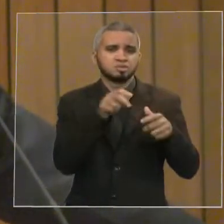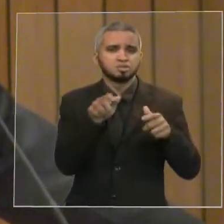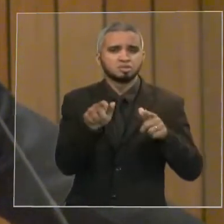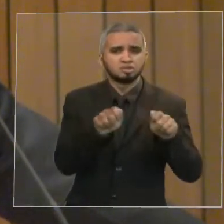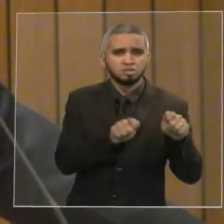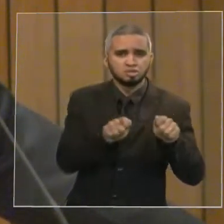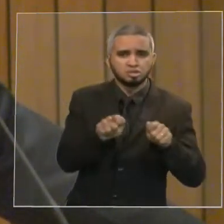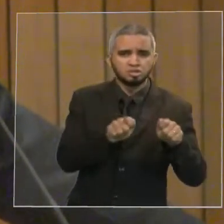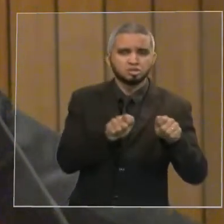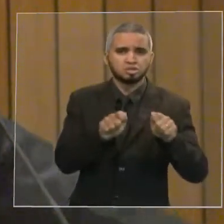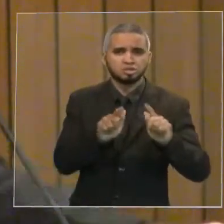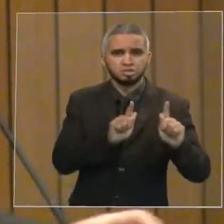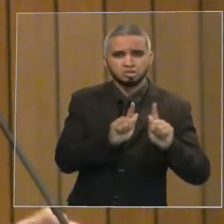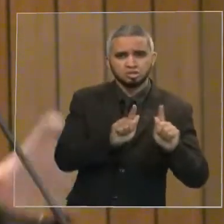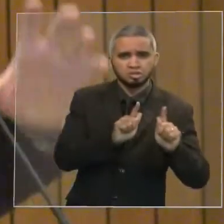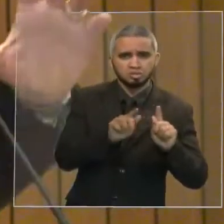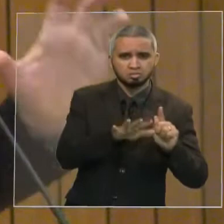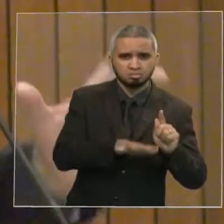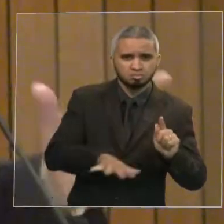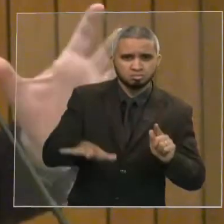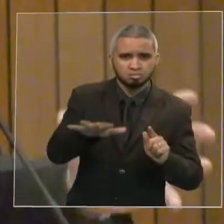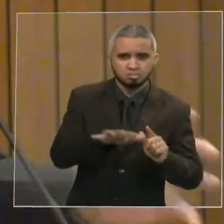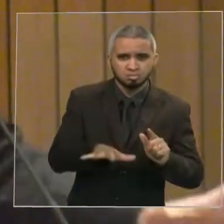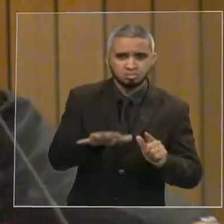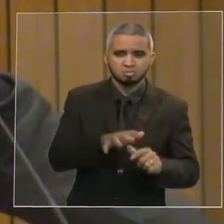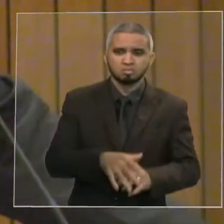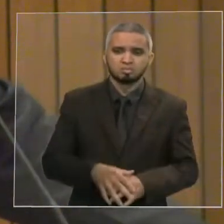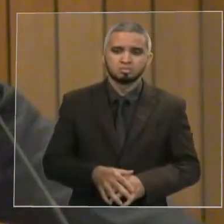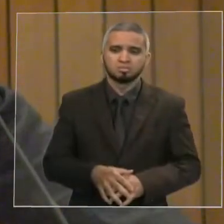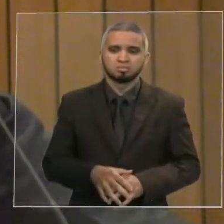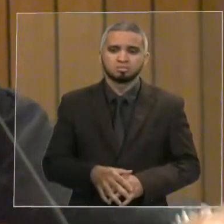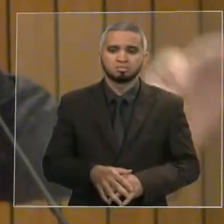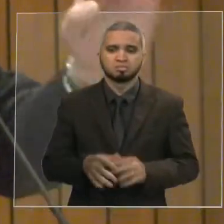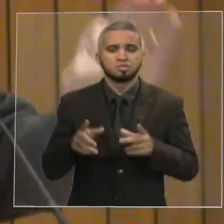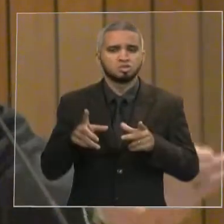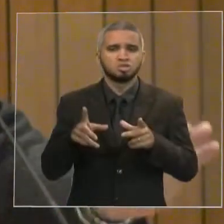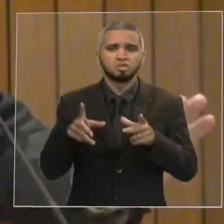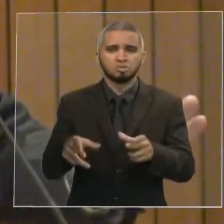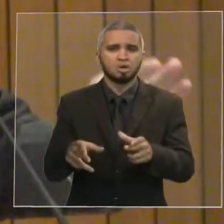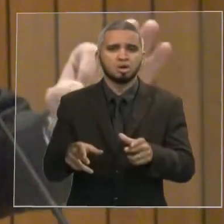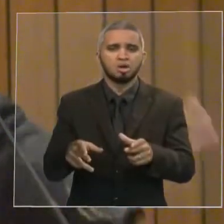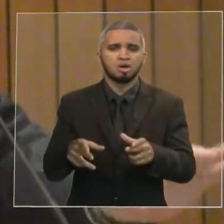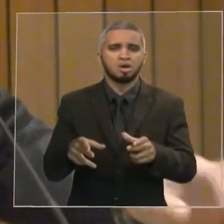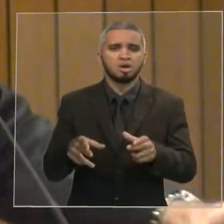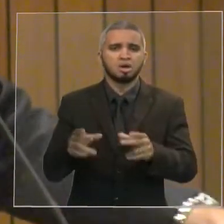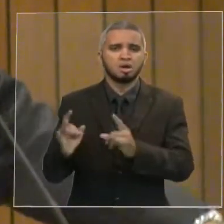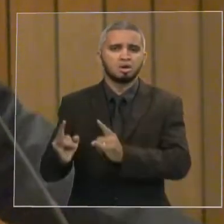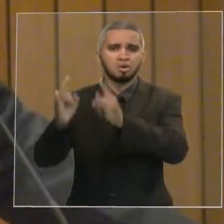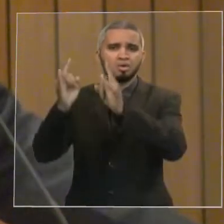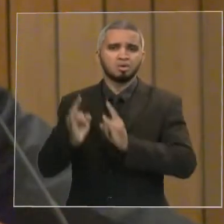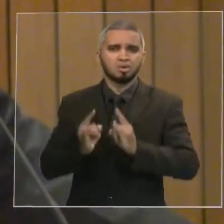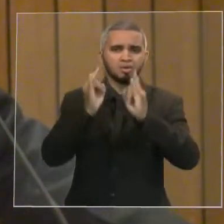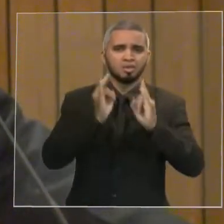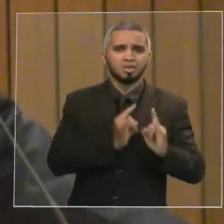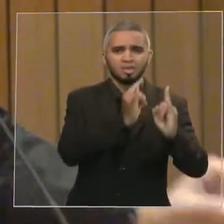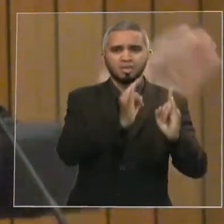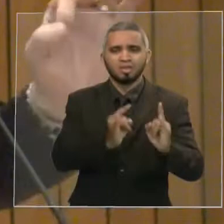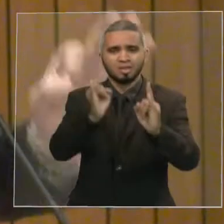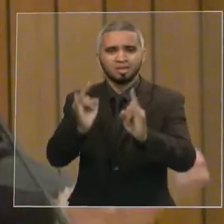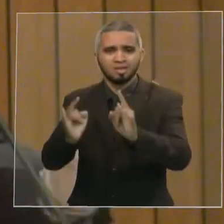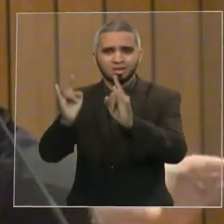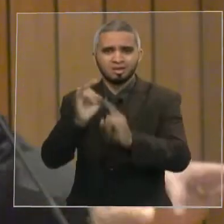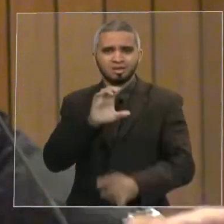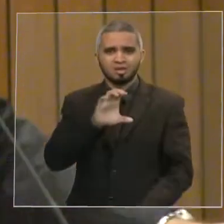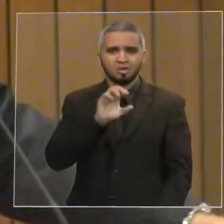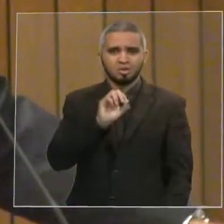gerenciar, numa forma de um condomínio, toda a área do Itaqui, toda a área